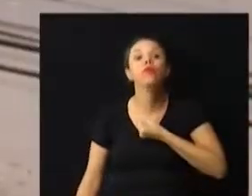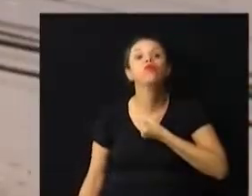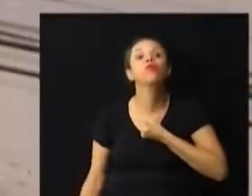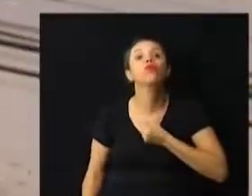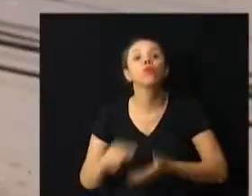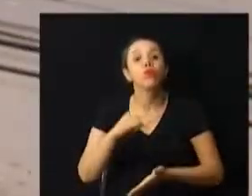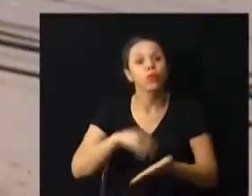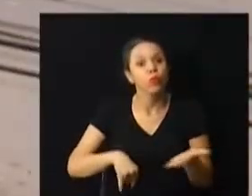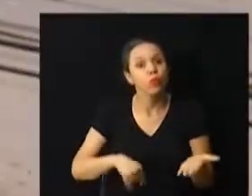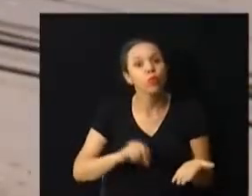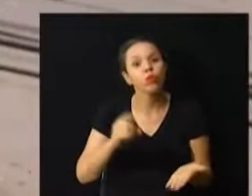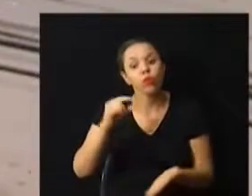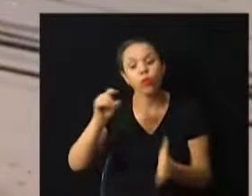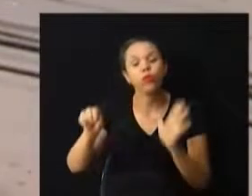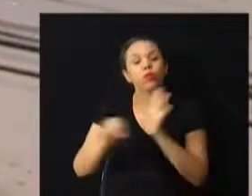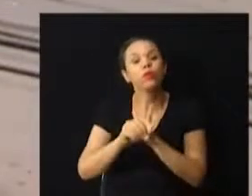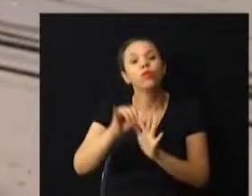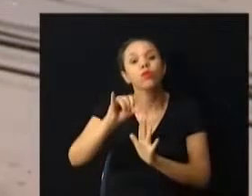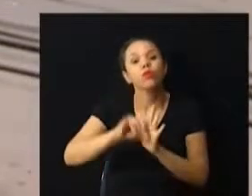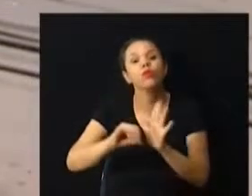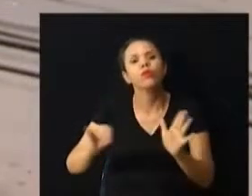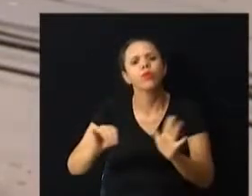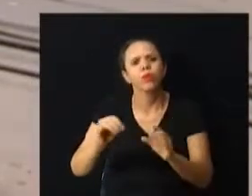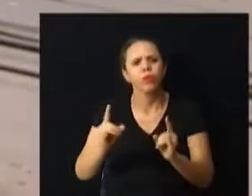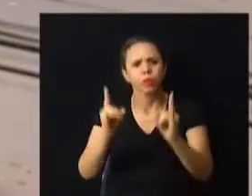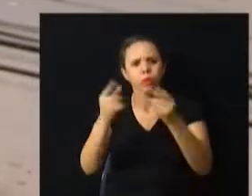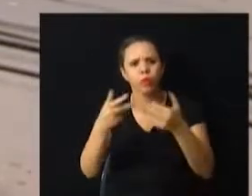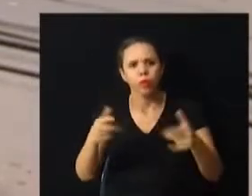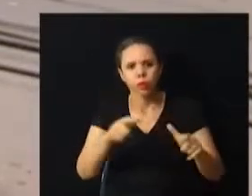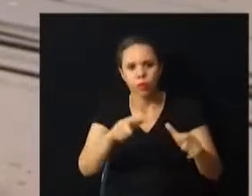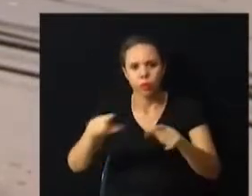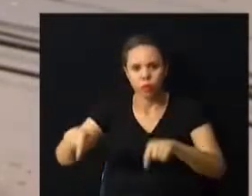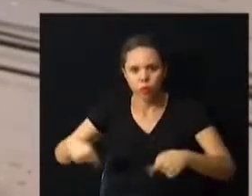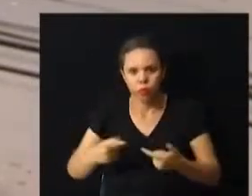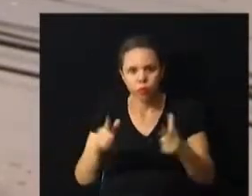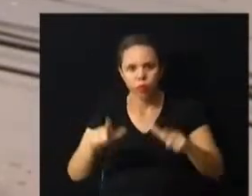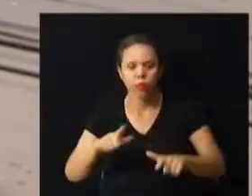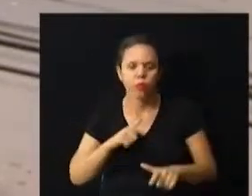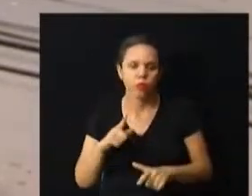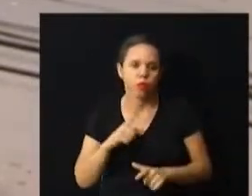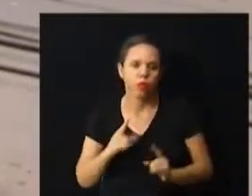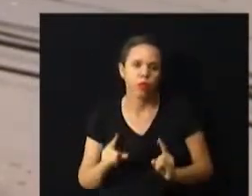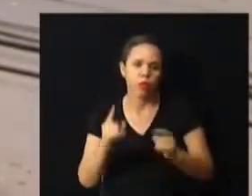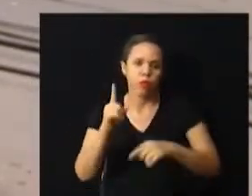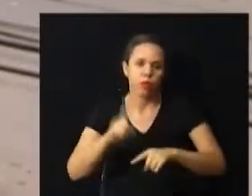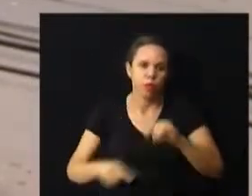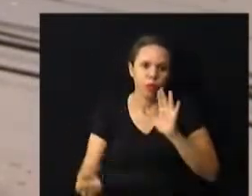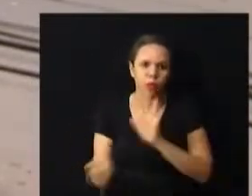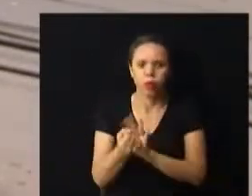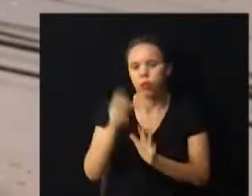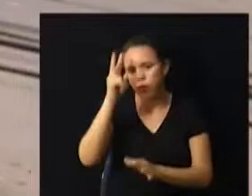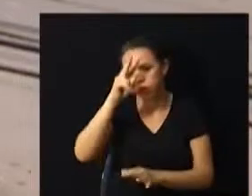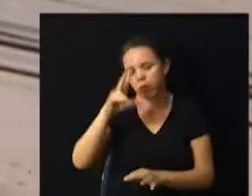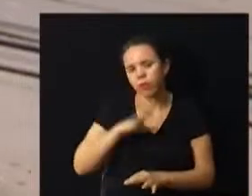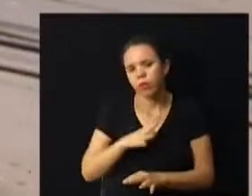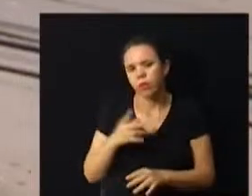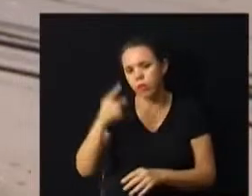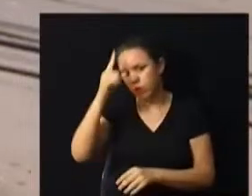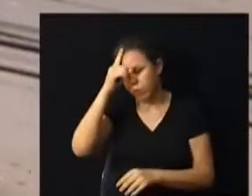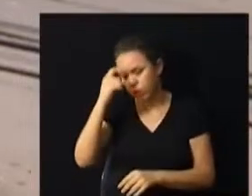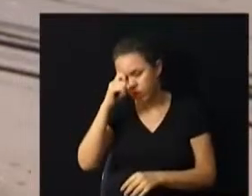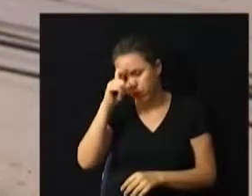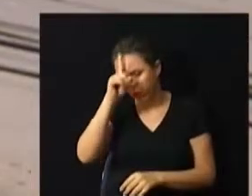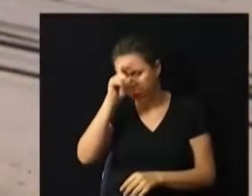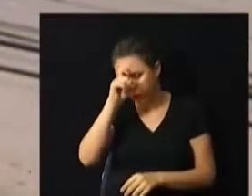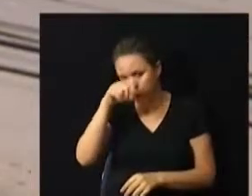do protocolo ou ofício que trata do empreendimento nos lotes onde se encontram os bens tombados, tanto da Santa Casa